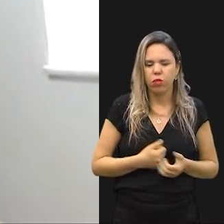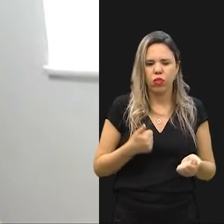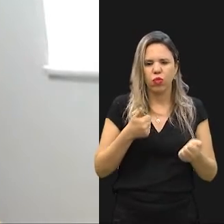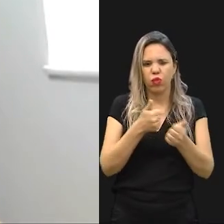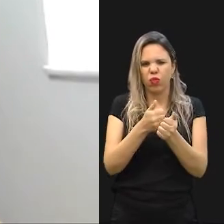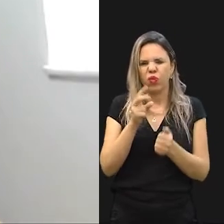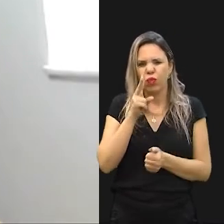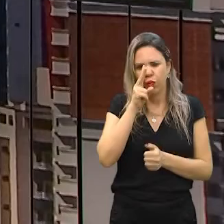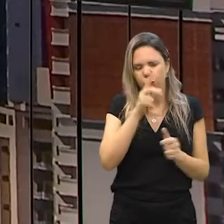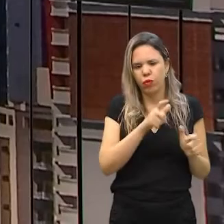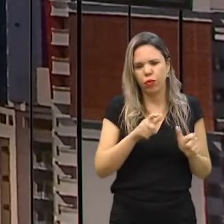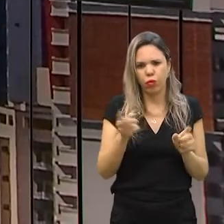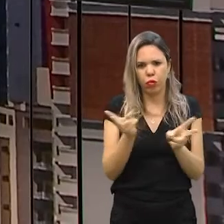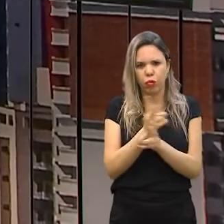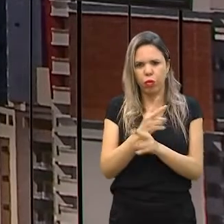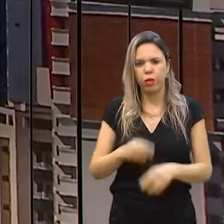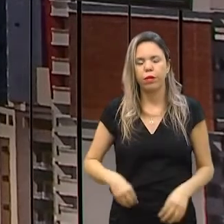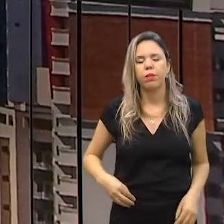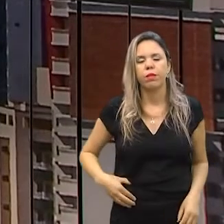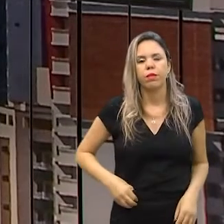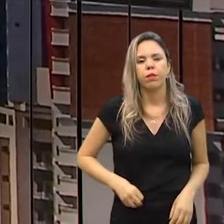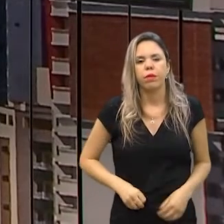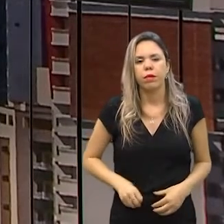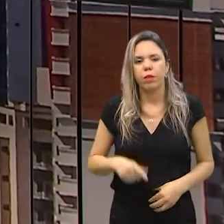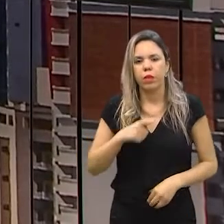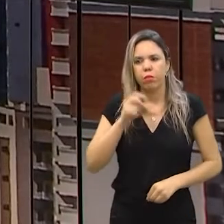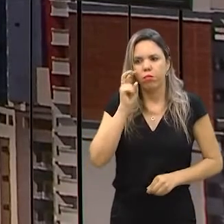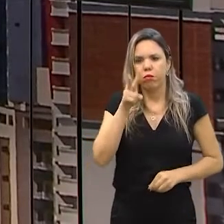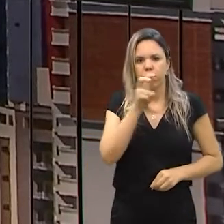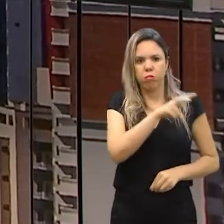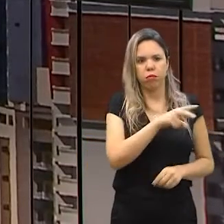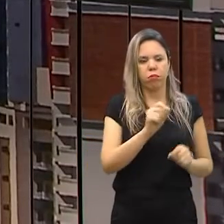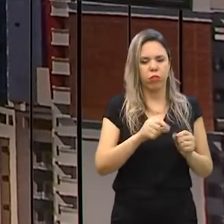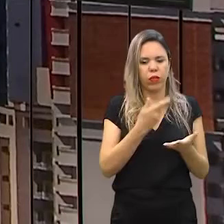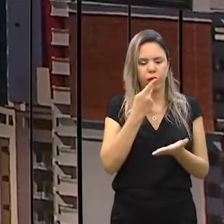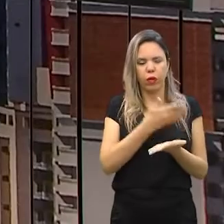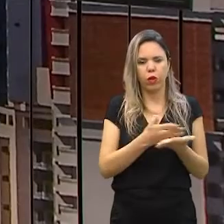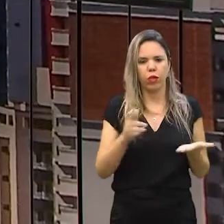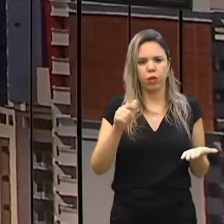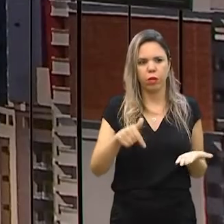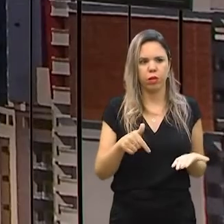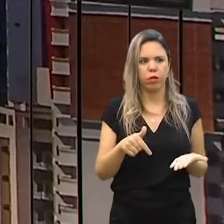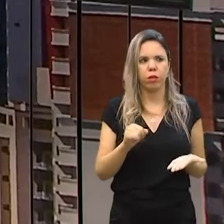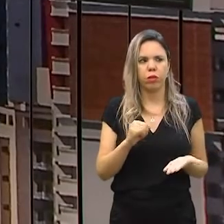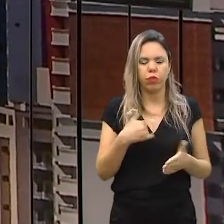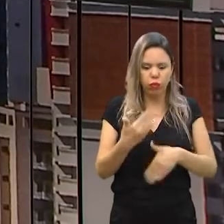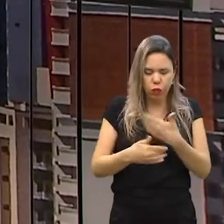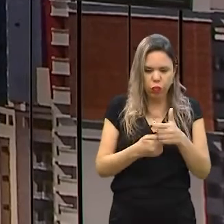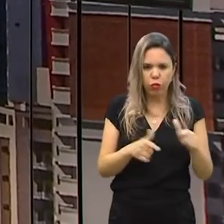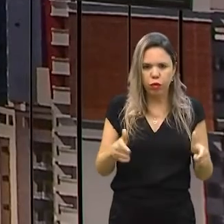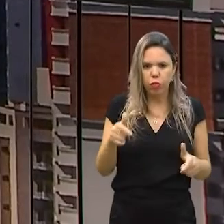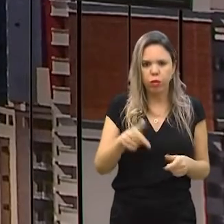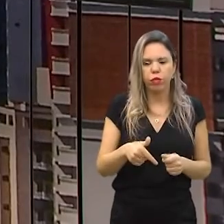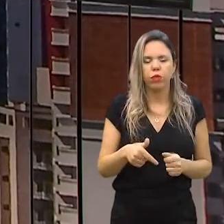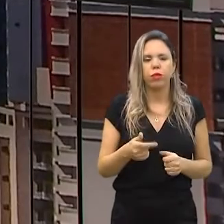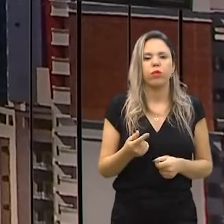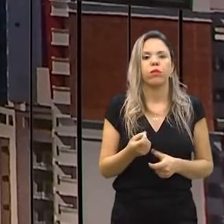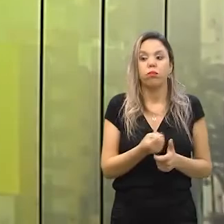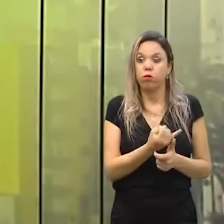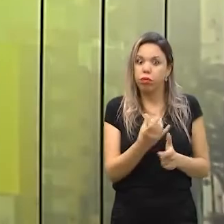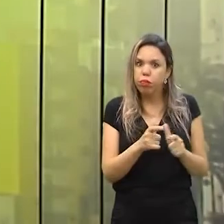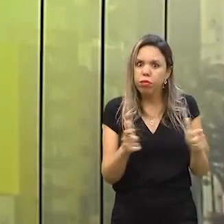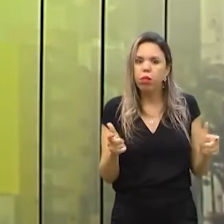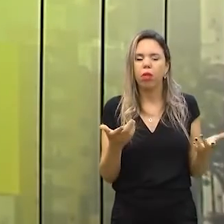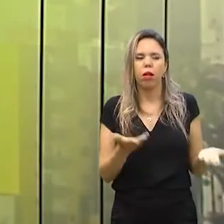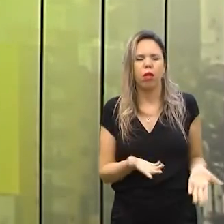fortes rajadas de vento. E aí a gente tem visto, né, pelo que eu falei aqui no começo, uma certa frequência desse fenômeno, né?